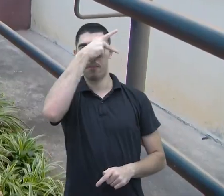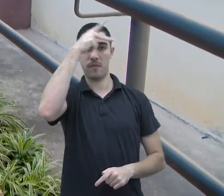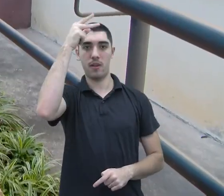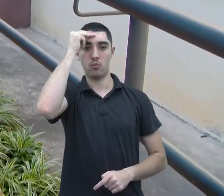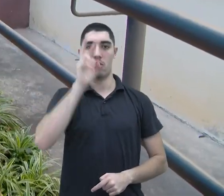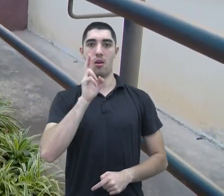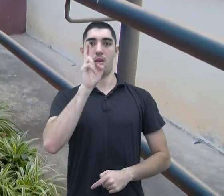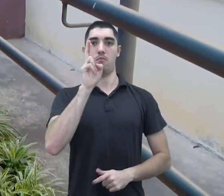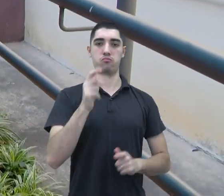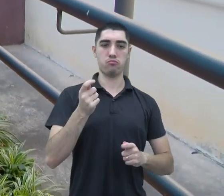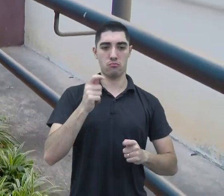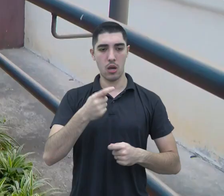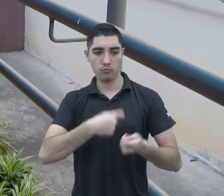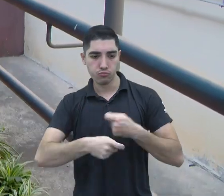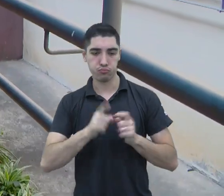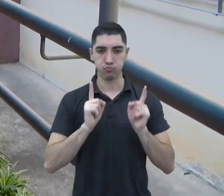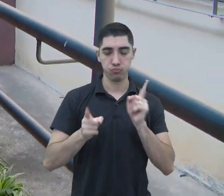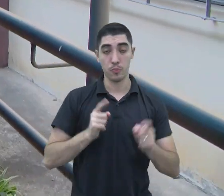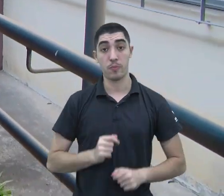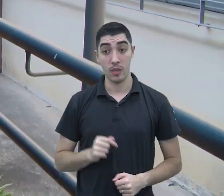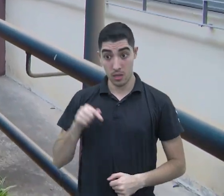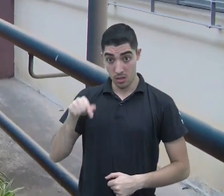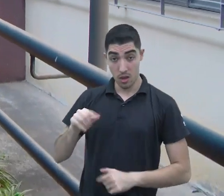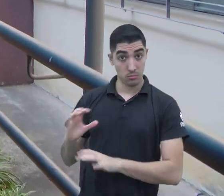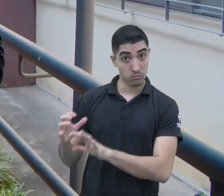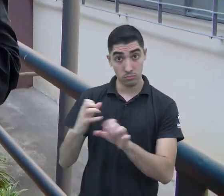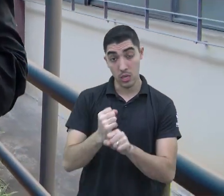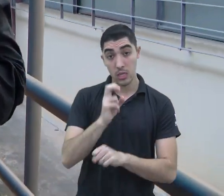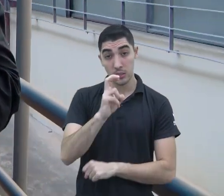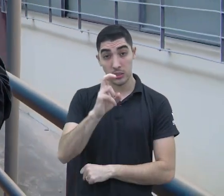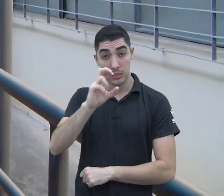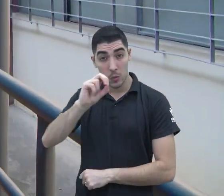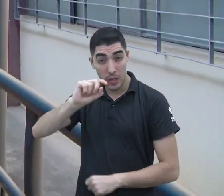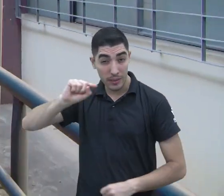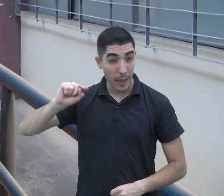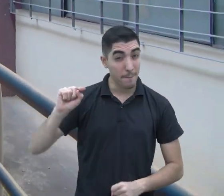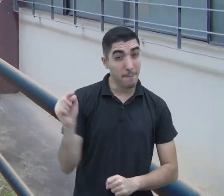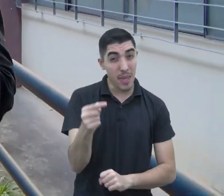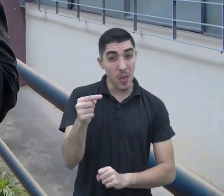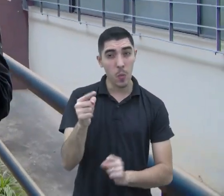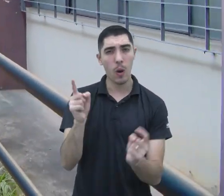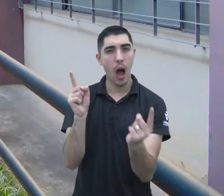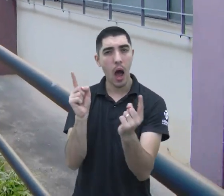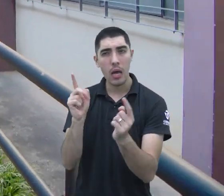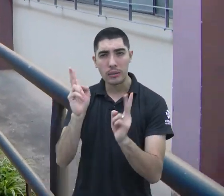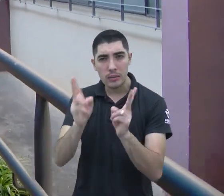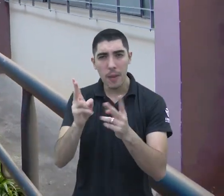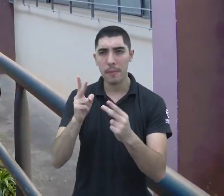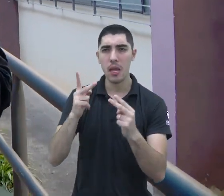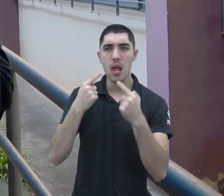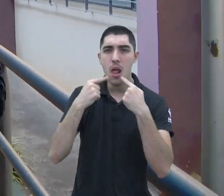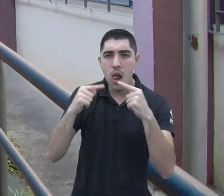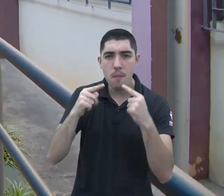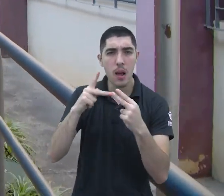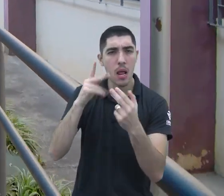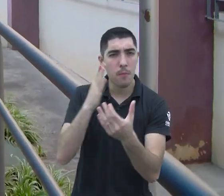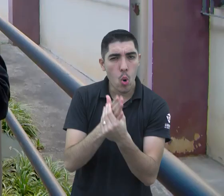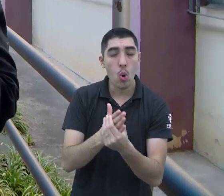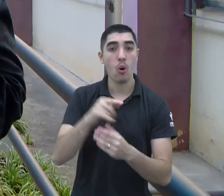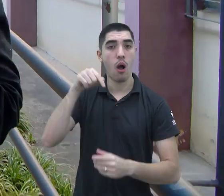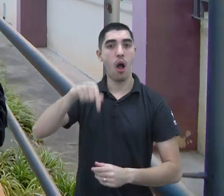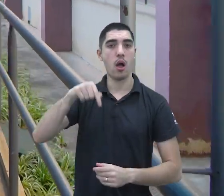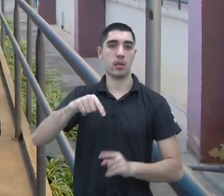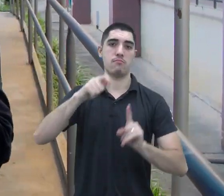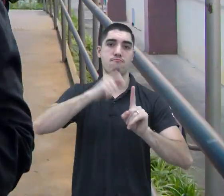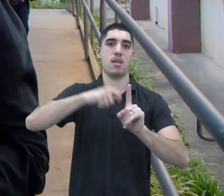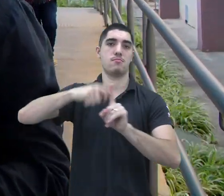E a demanda é grande, hein? São mais de 50 mil atendimentos todos os meses por aqui. Mas além da mediação,